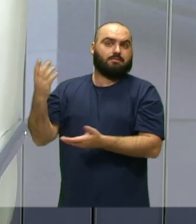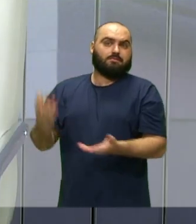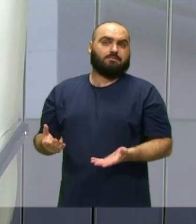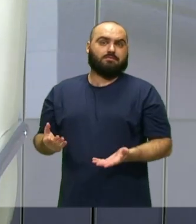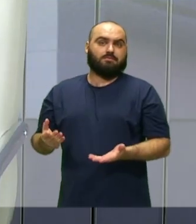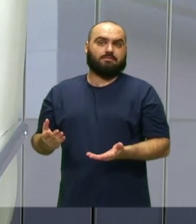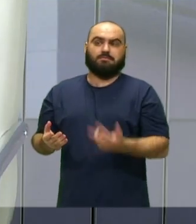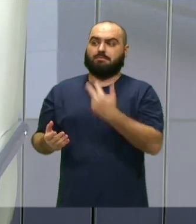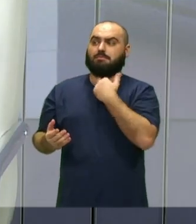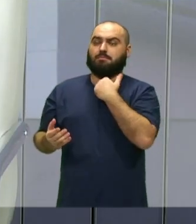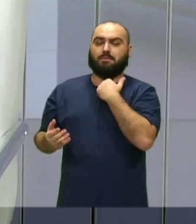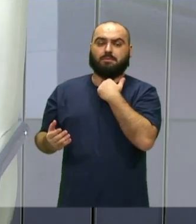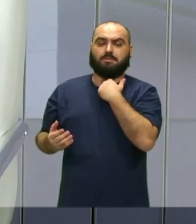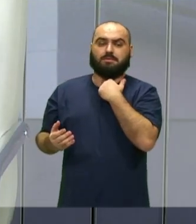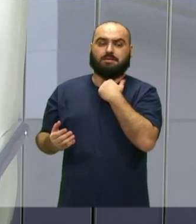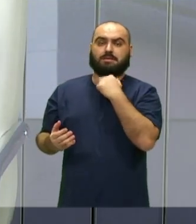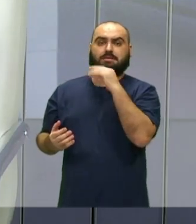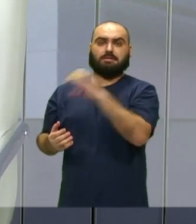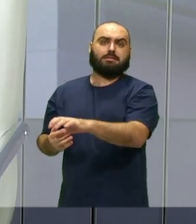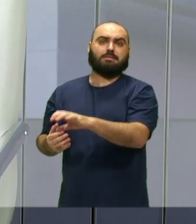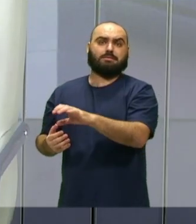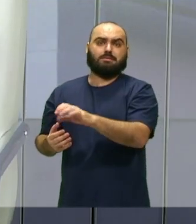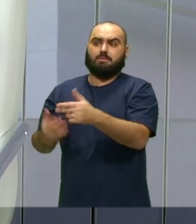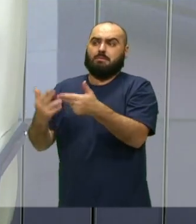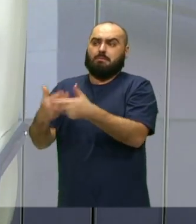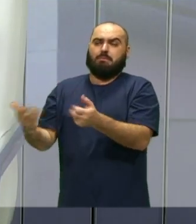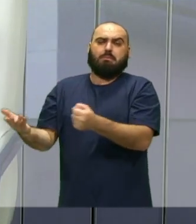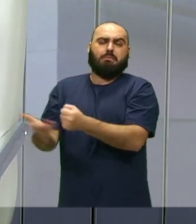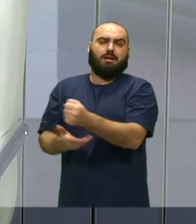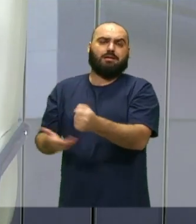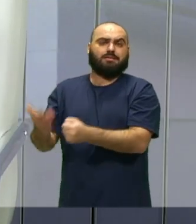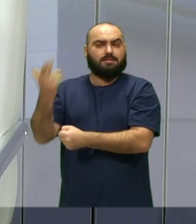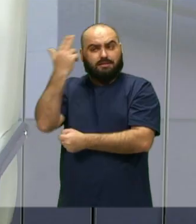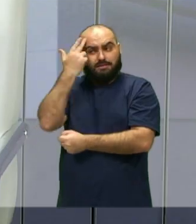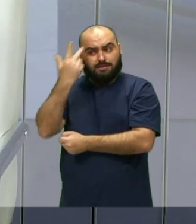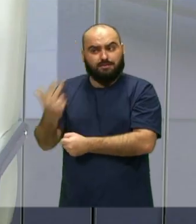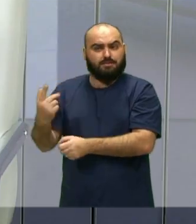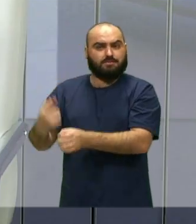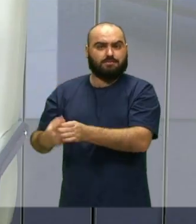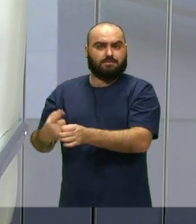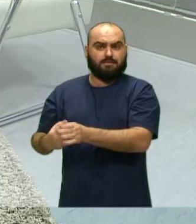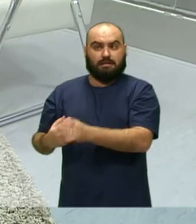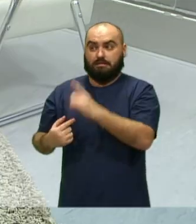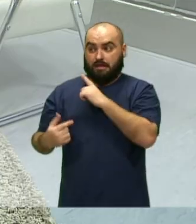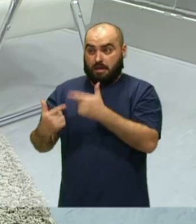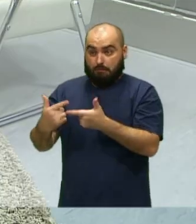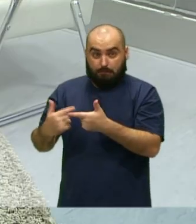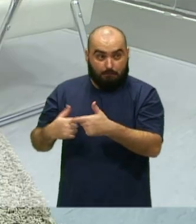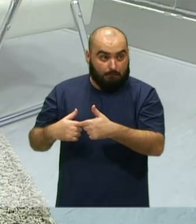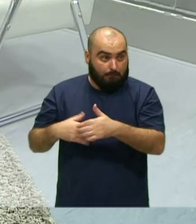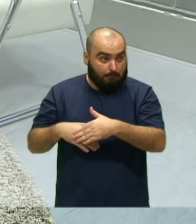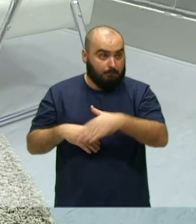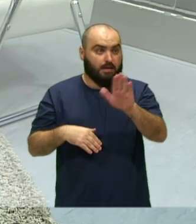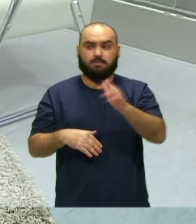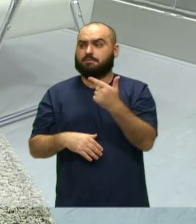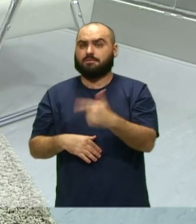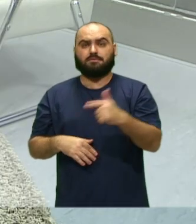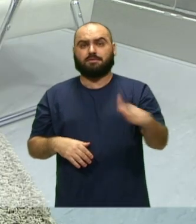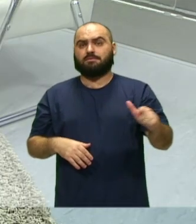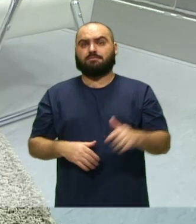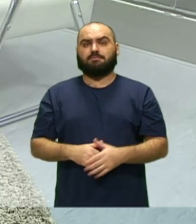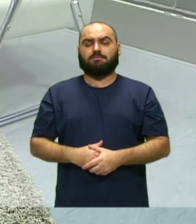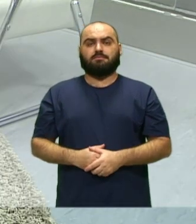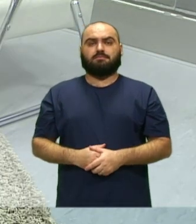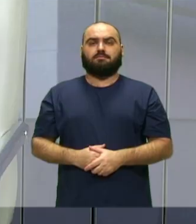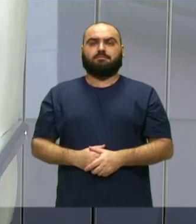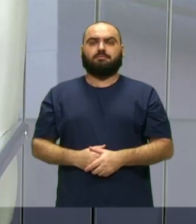pode trabalhar com tanto amadorismo com a história da nossa cidade, porque aqueles documentos eu não vou ter outros. Eles são únicos. Então, como